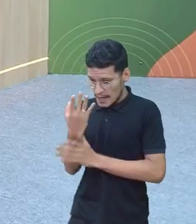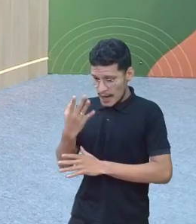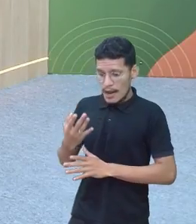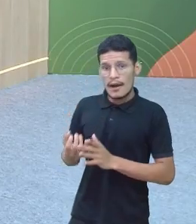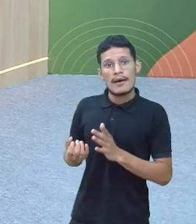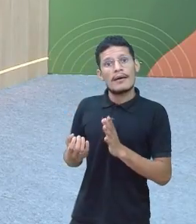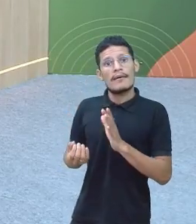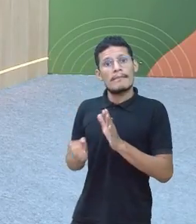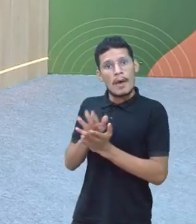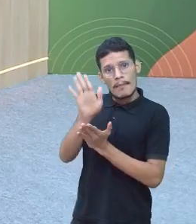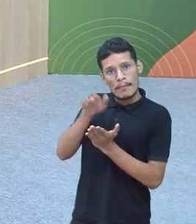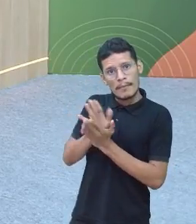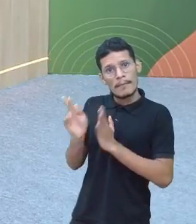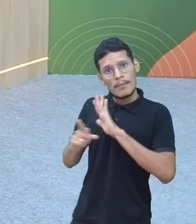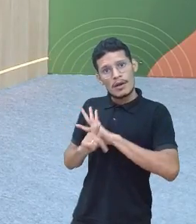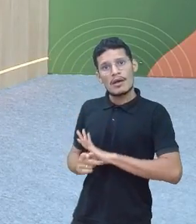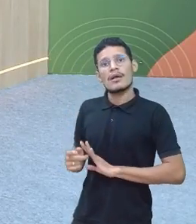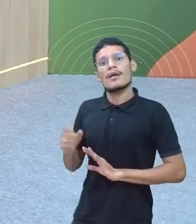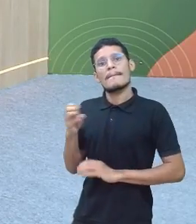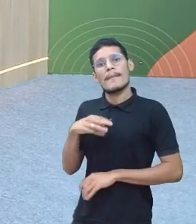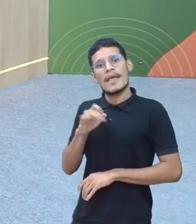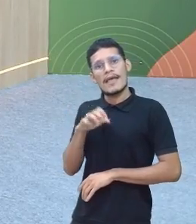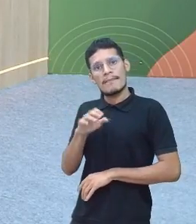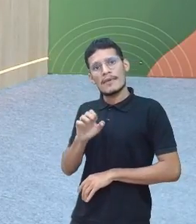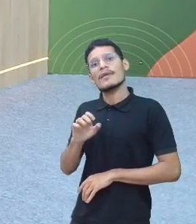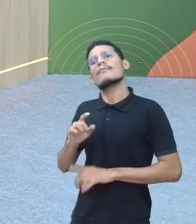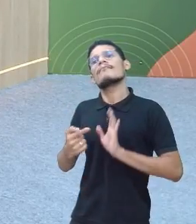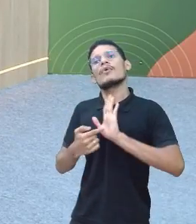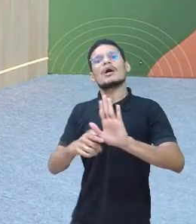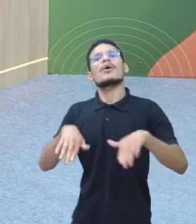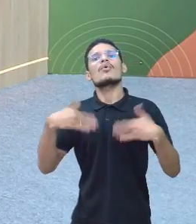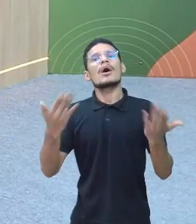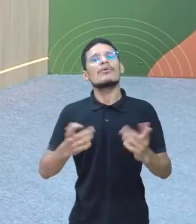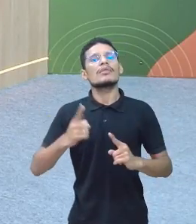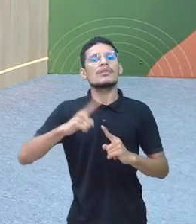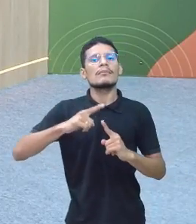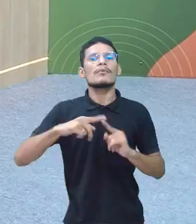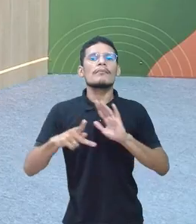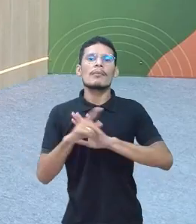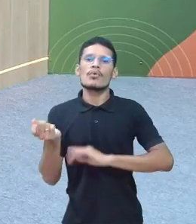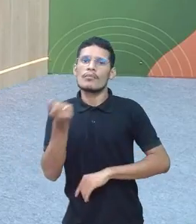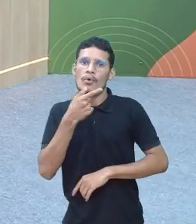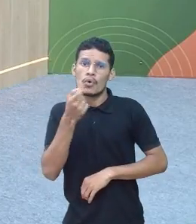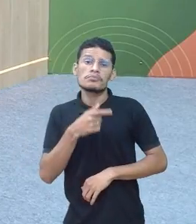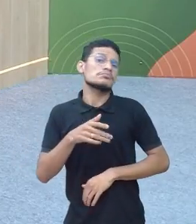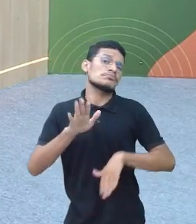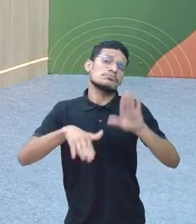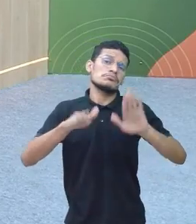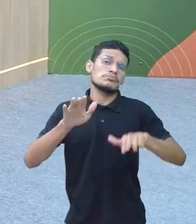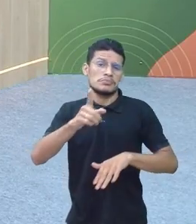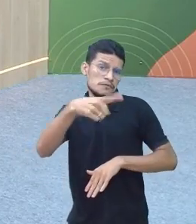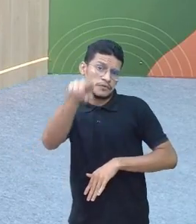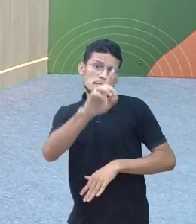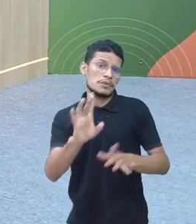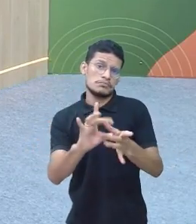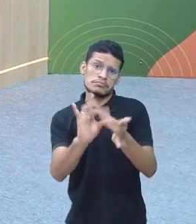para conseguir mostrar qual é o meu humor? Né? Fica aí ao seu critério. Você pode estabelecer que